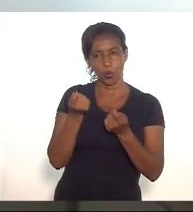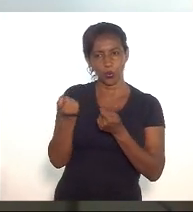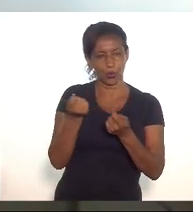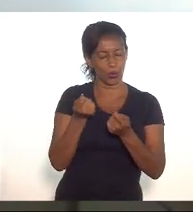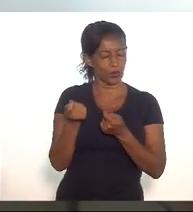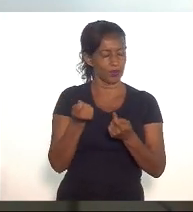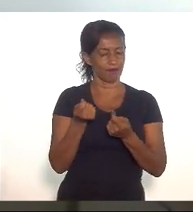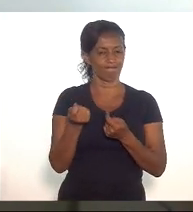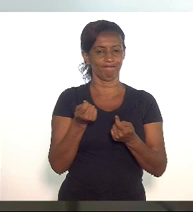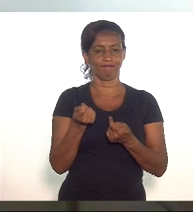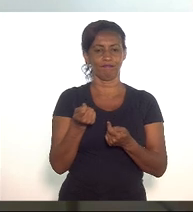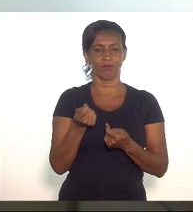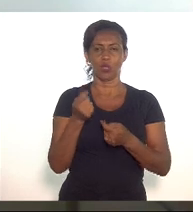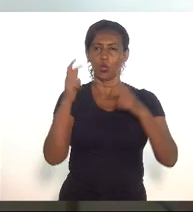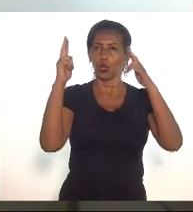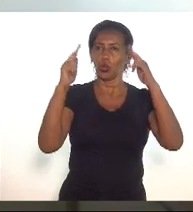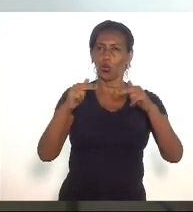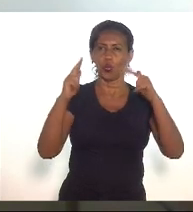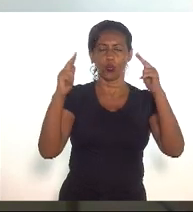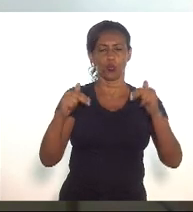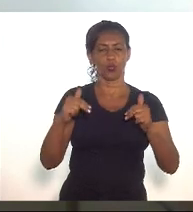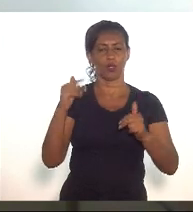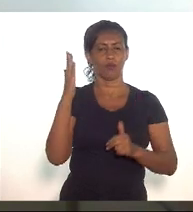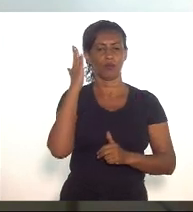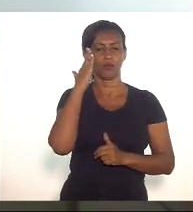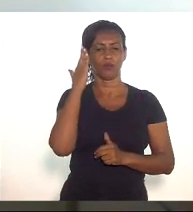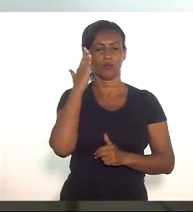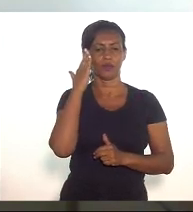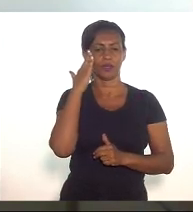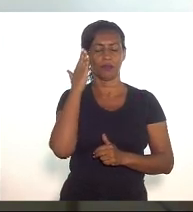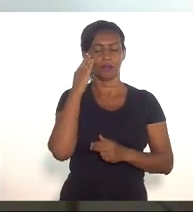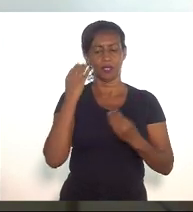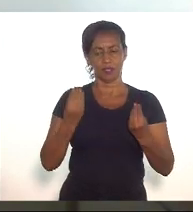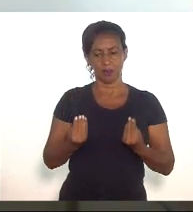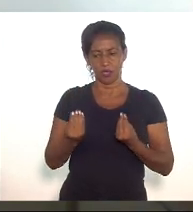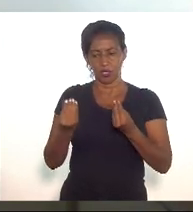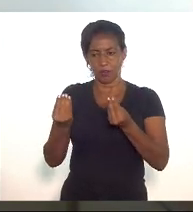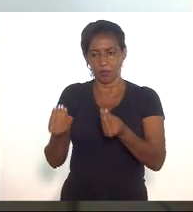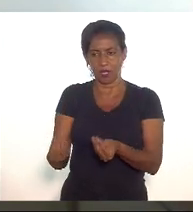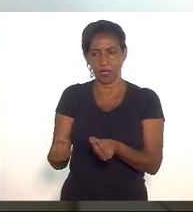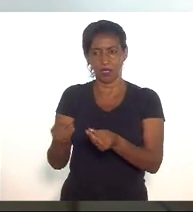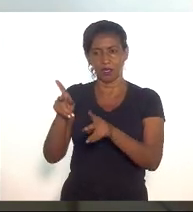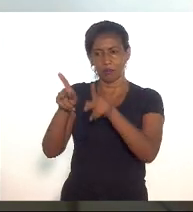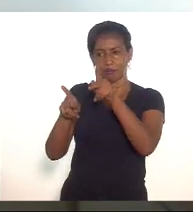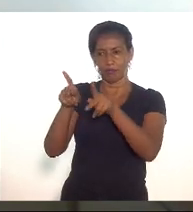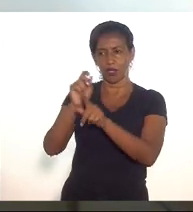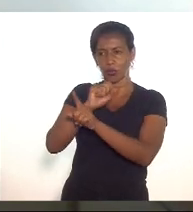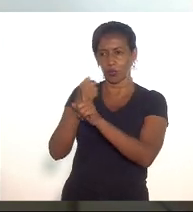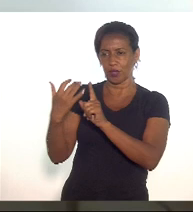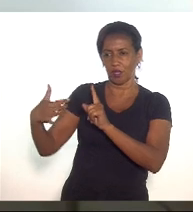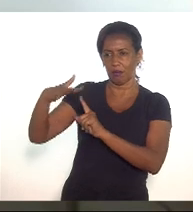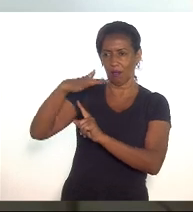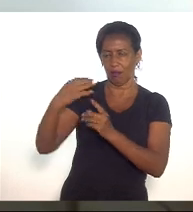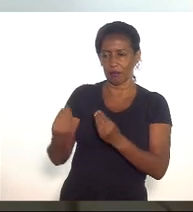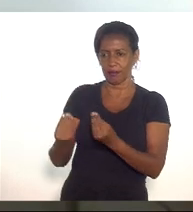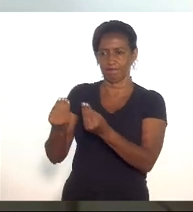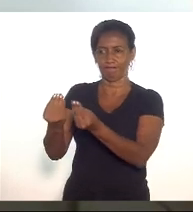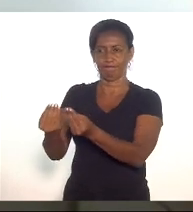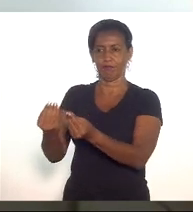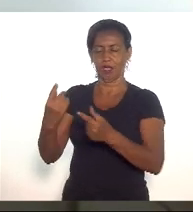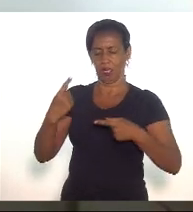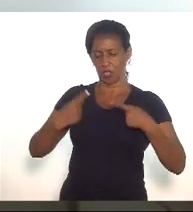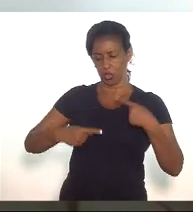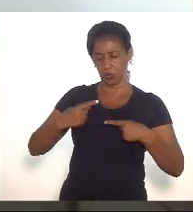controle e nunca saberemos se estamos entregando à população, à sociedade, as